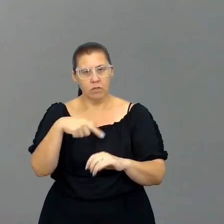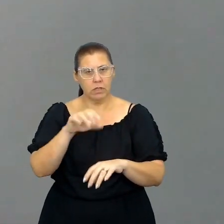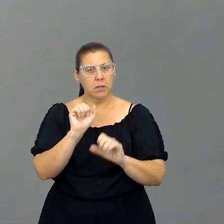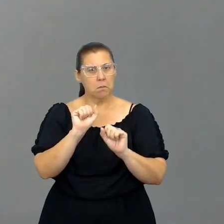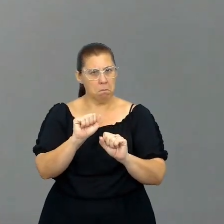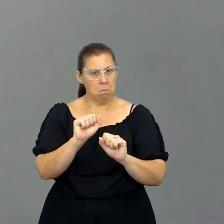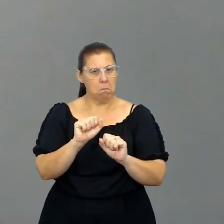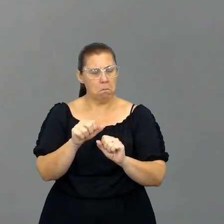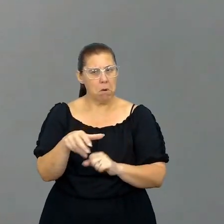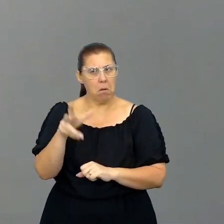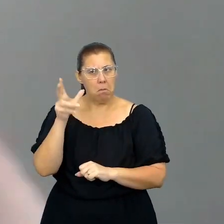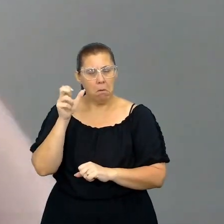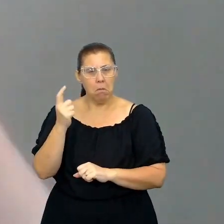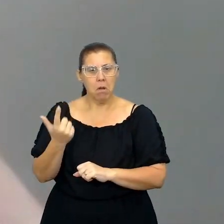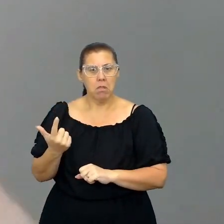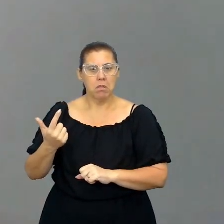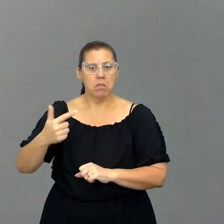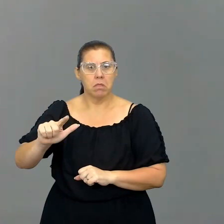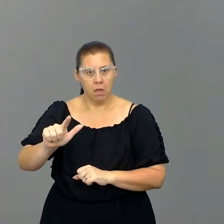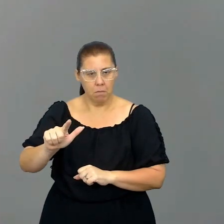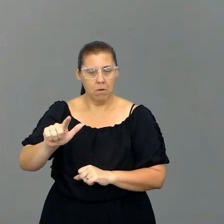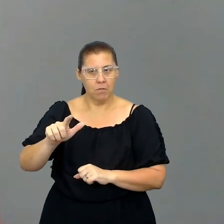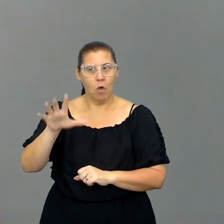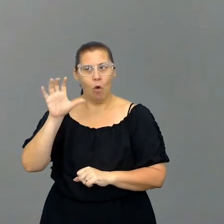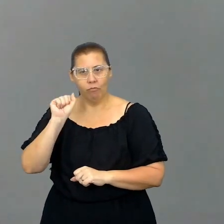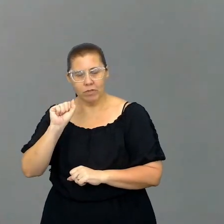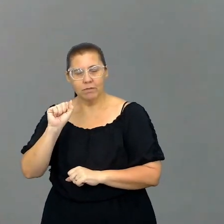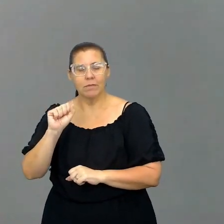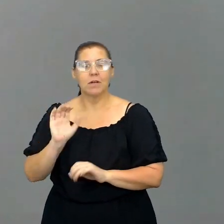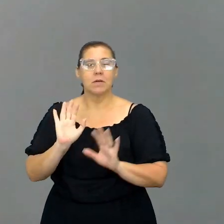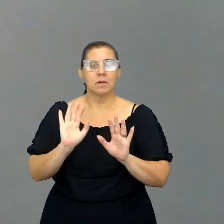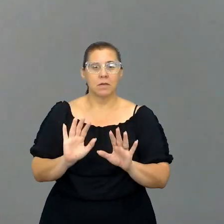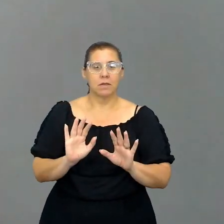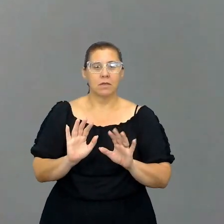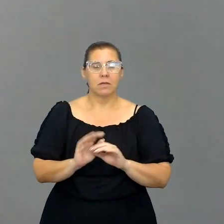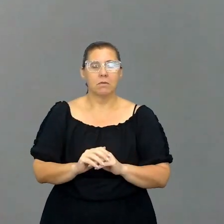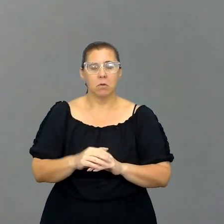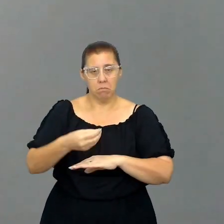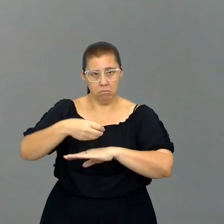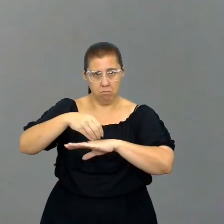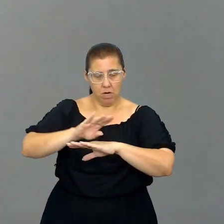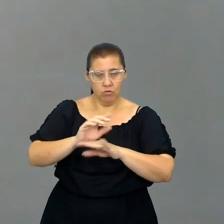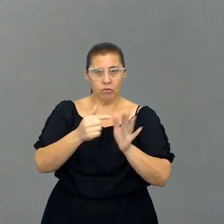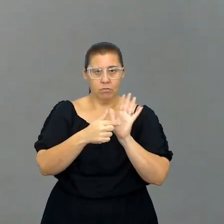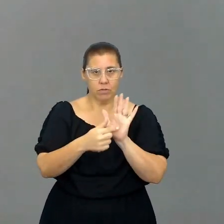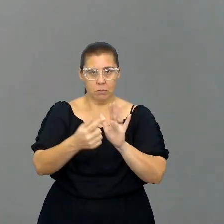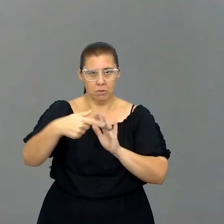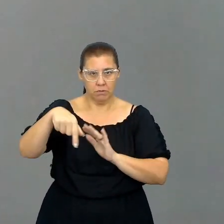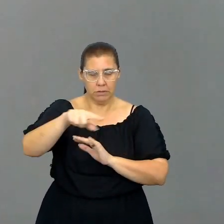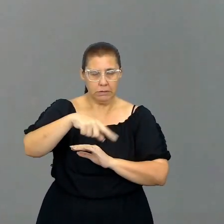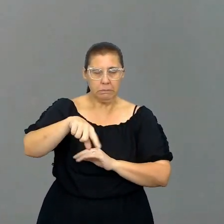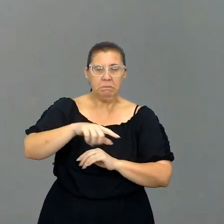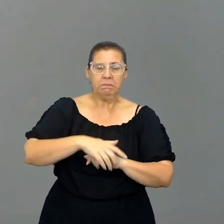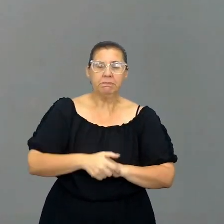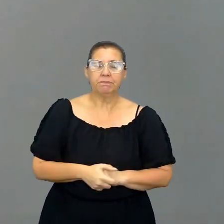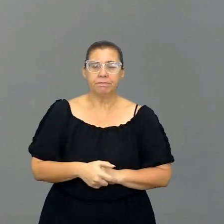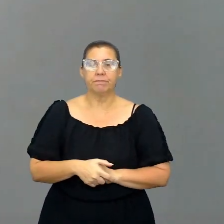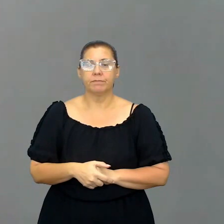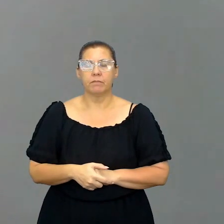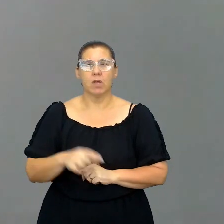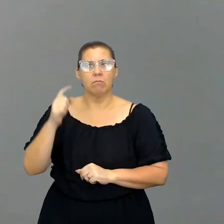possam ouvir aqui, logo em seguida, primeiro ouvir, claro, uma orientação que nós vamos fazer no sentido de uma